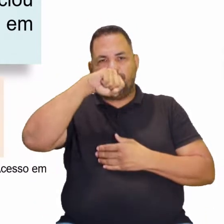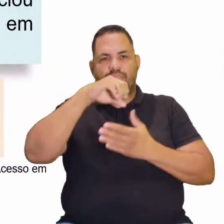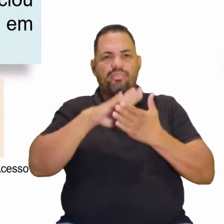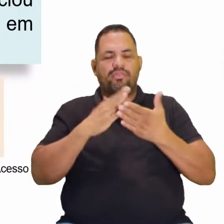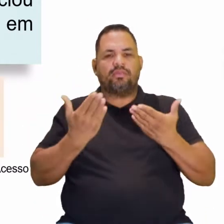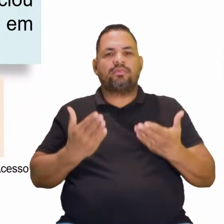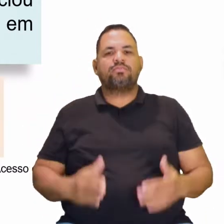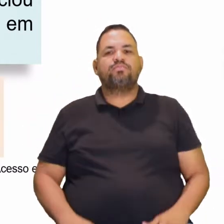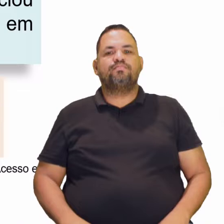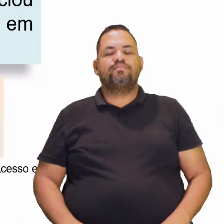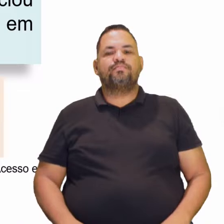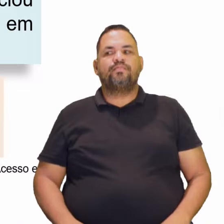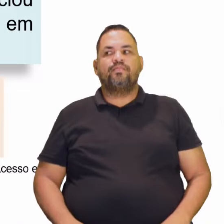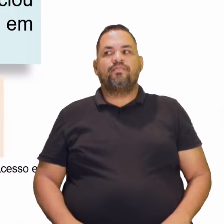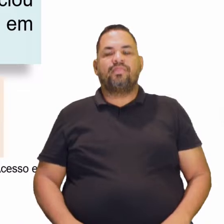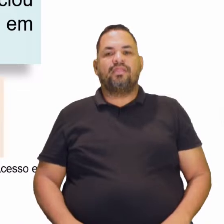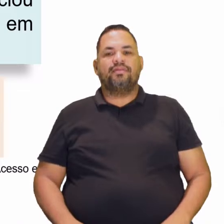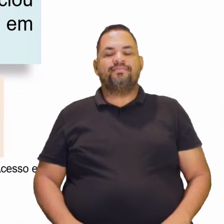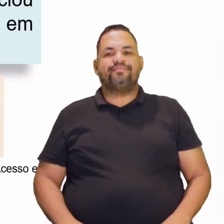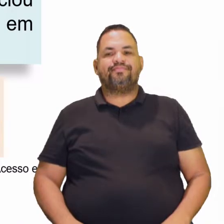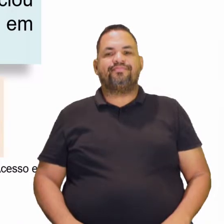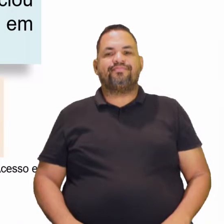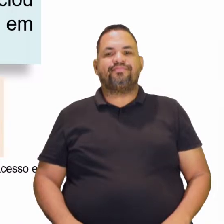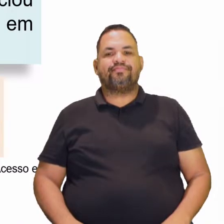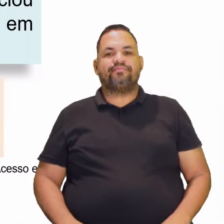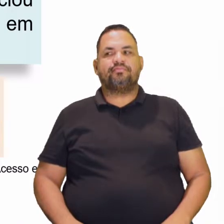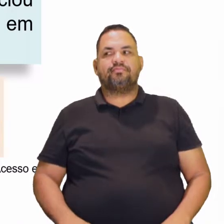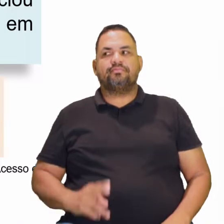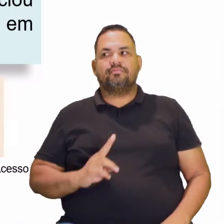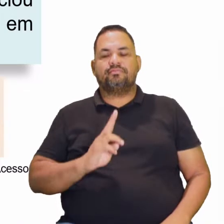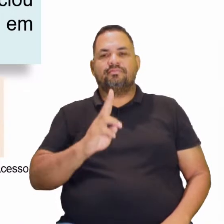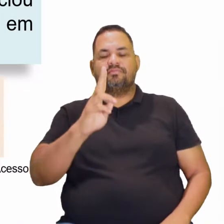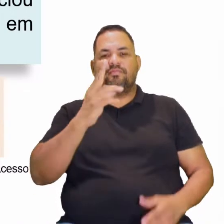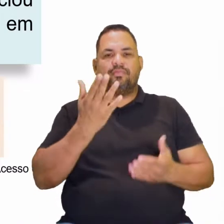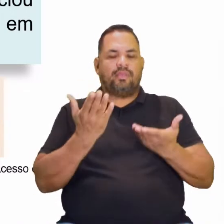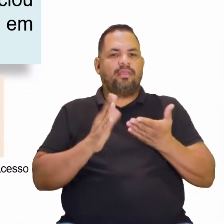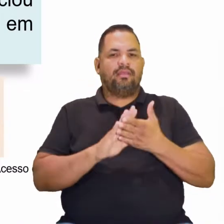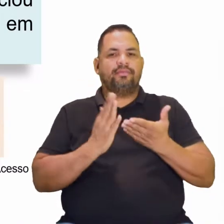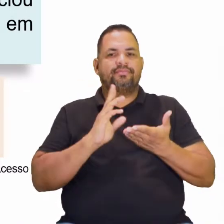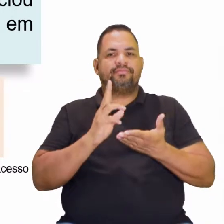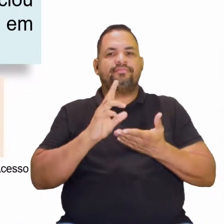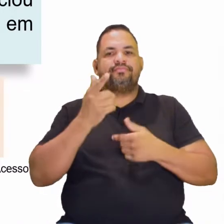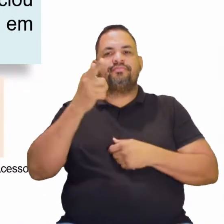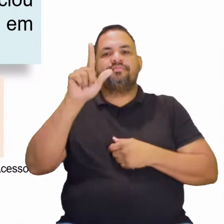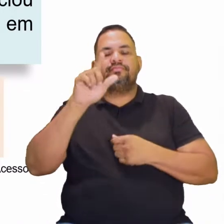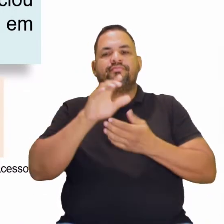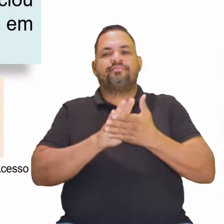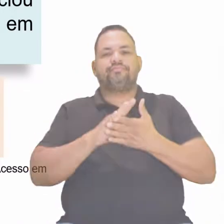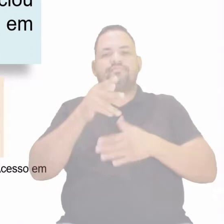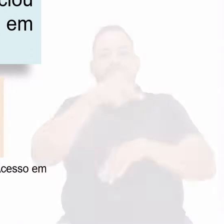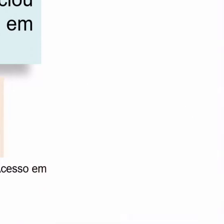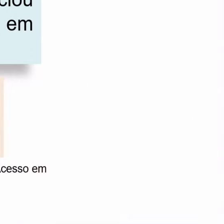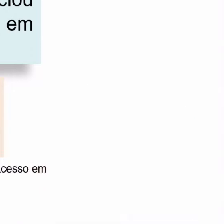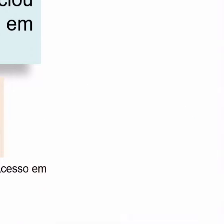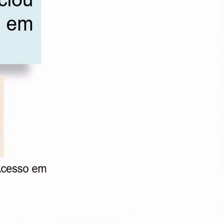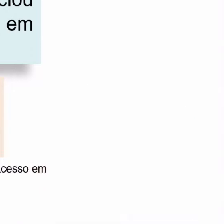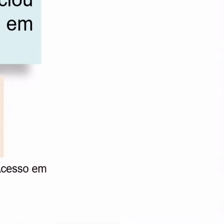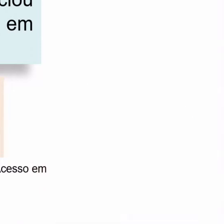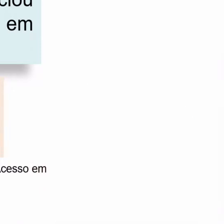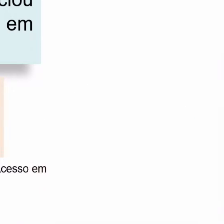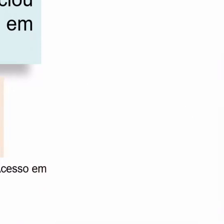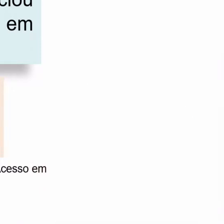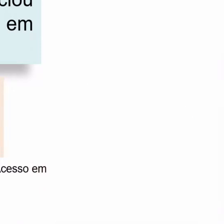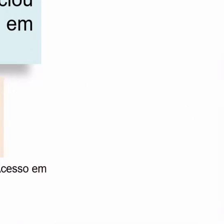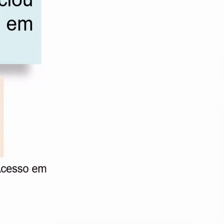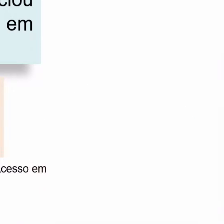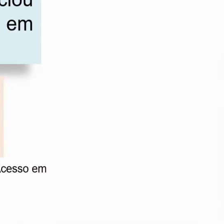eram brasileiras, se eu não me engano. Aqui, durante as escolas de artes, que ela foi para outros países, como os Estados Unidos, estudou